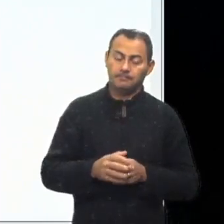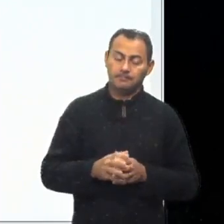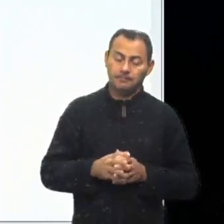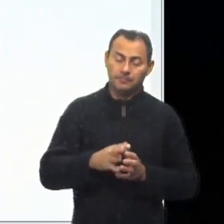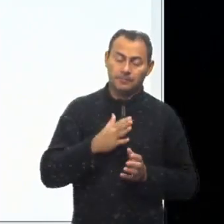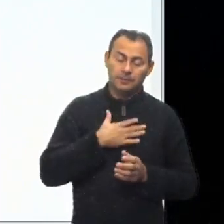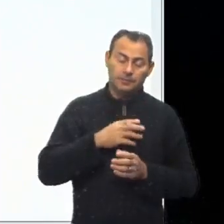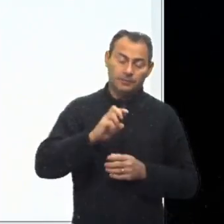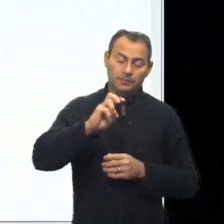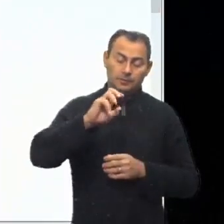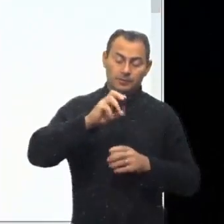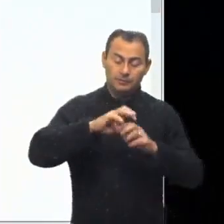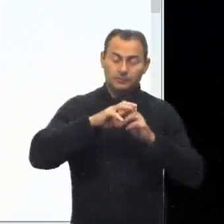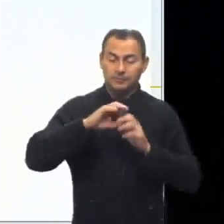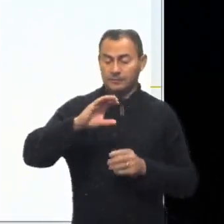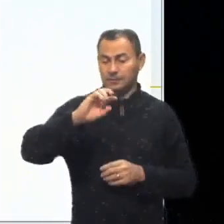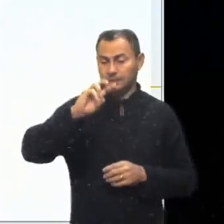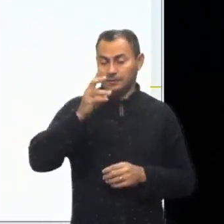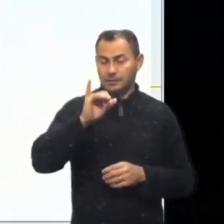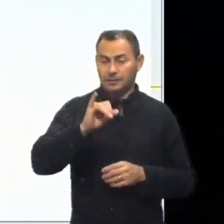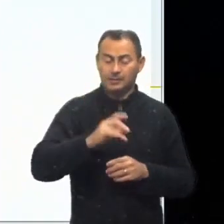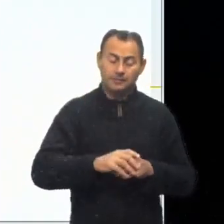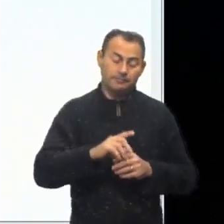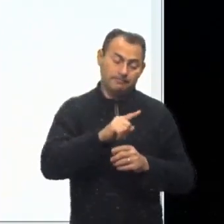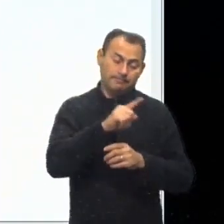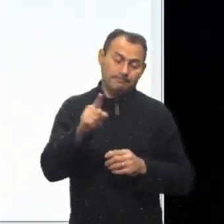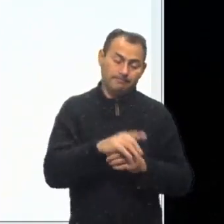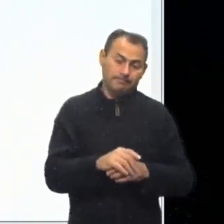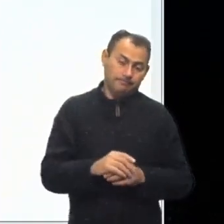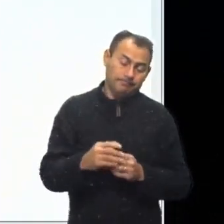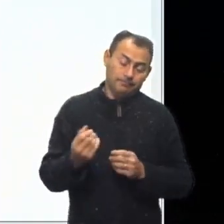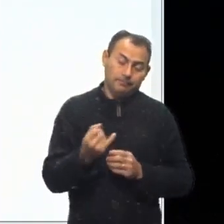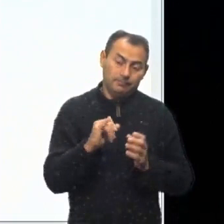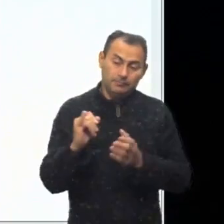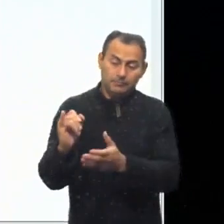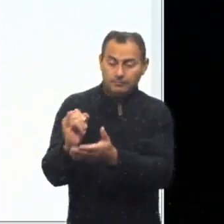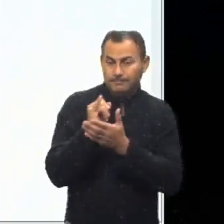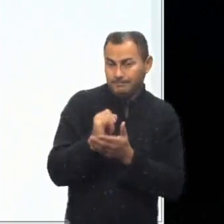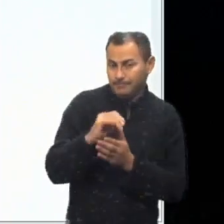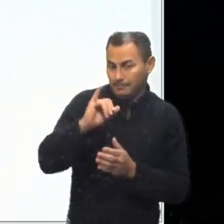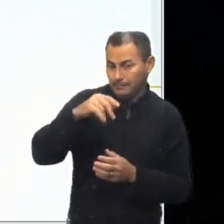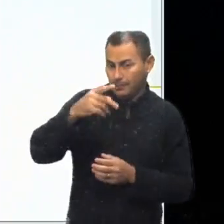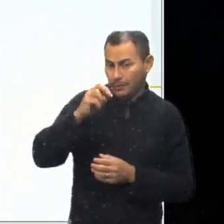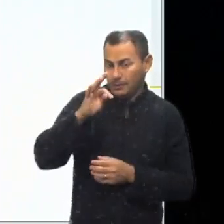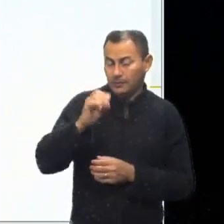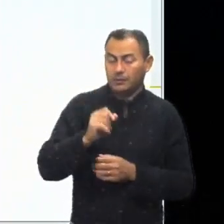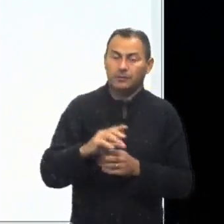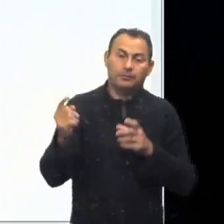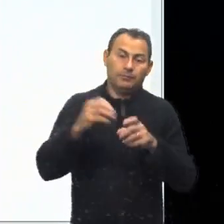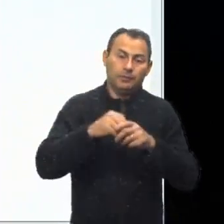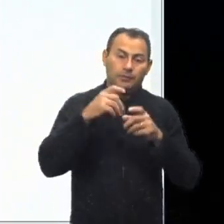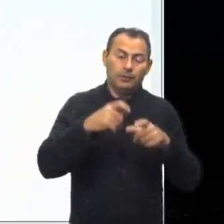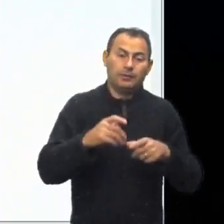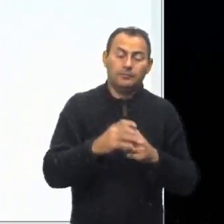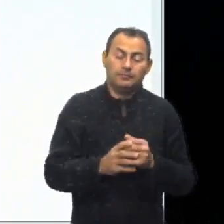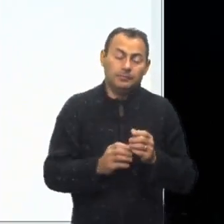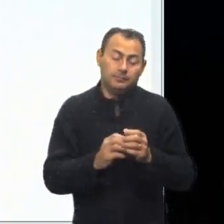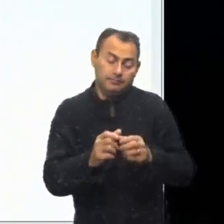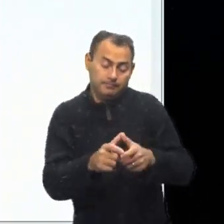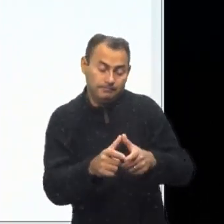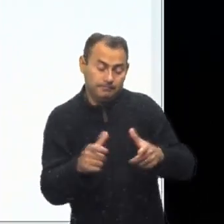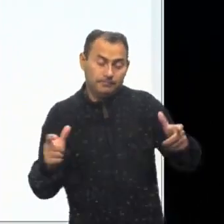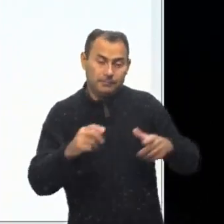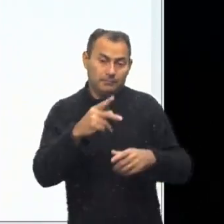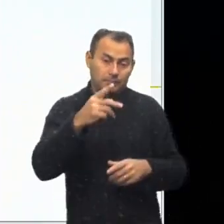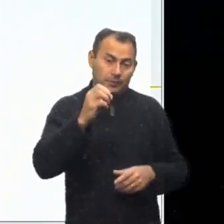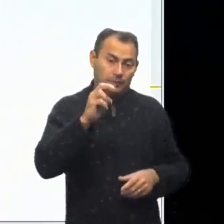o meu x, que é a portadora, venha para o local da portadora, com a amplitude da